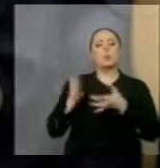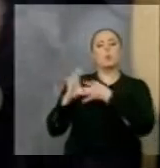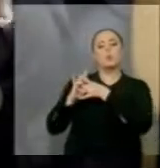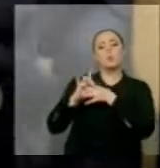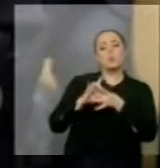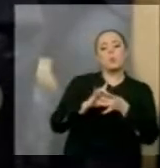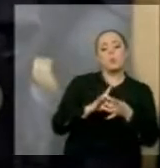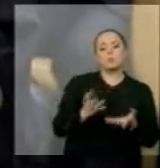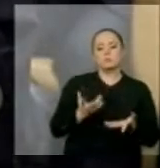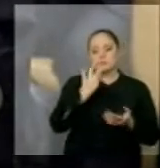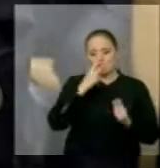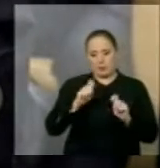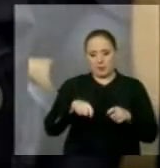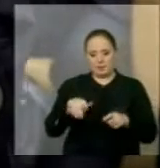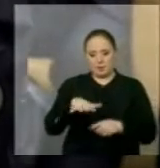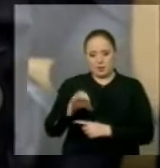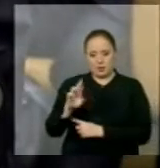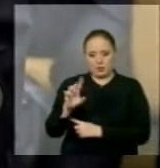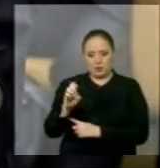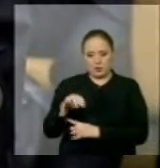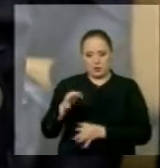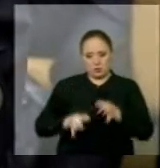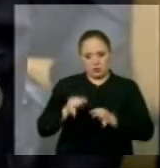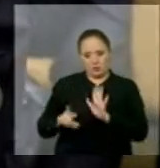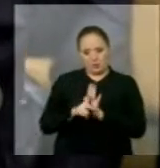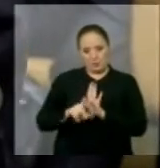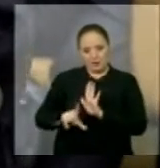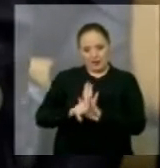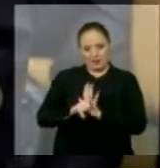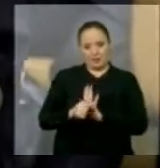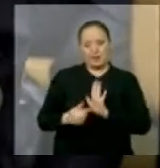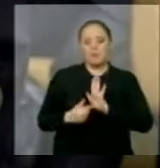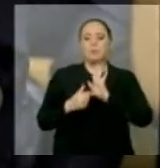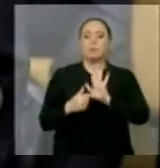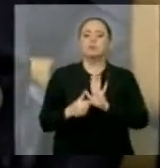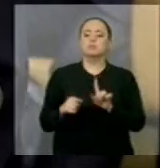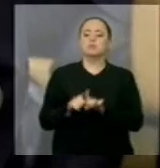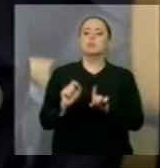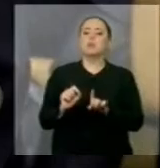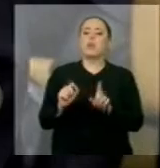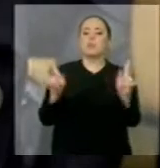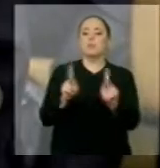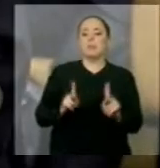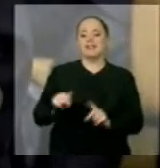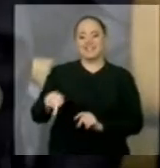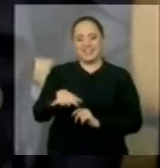que permeou o ingresso na ordem jurídica nacional dessa legislação, para se trazer a paz também nesse